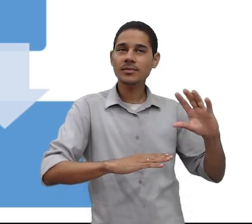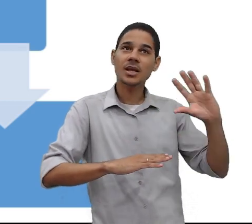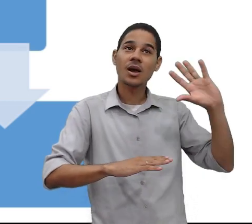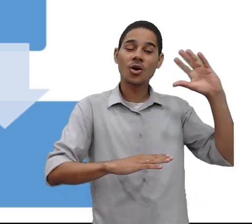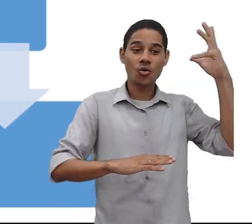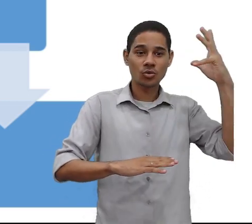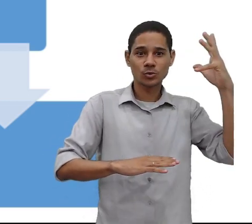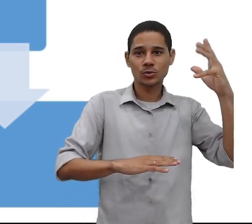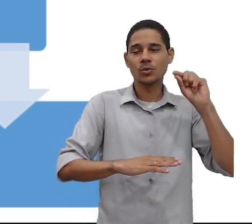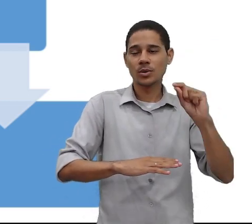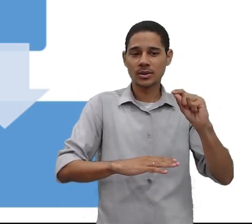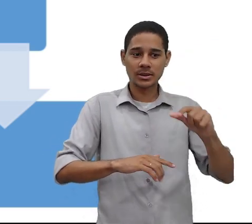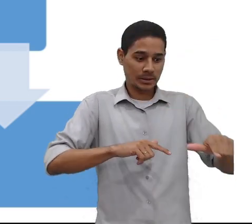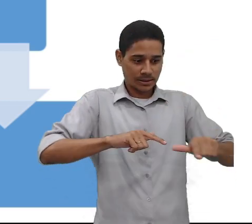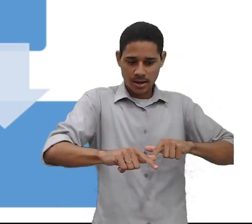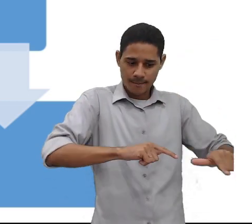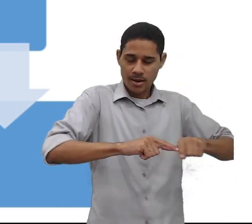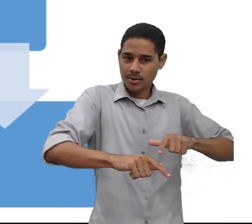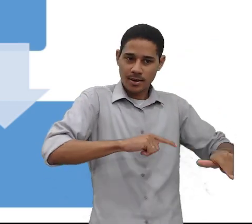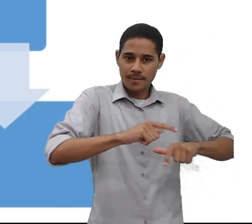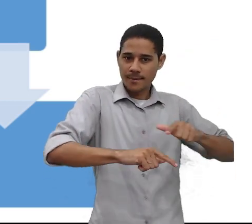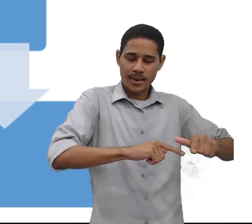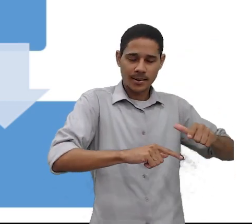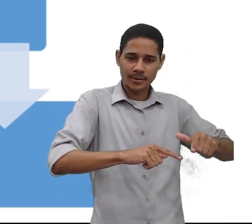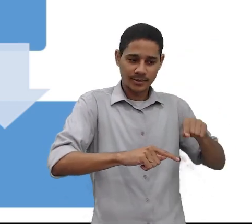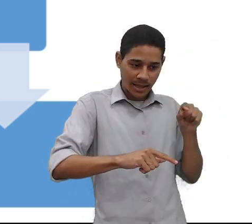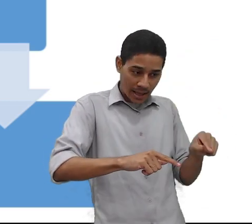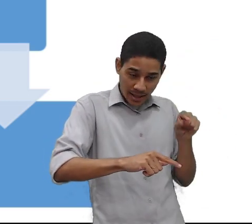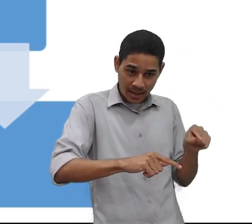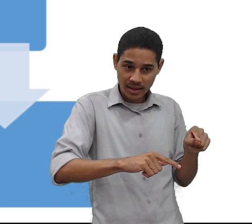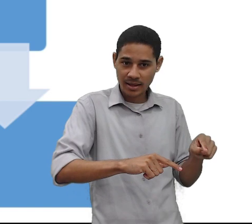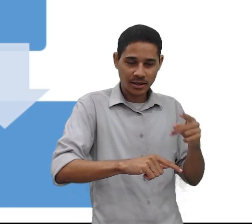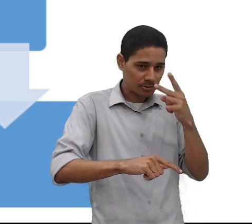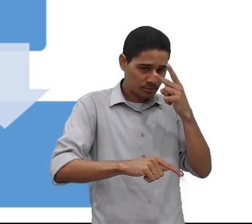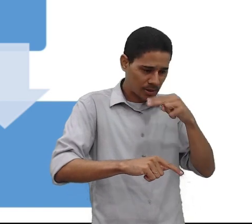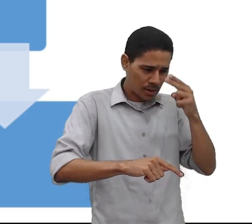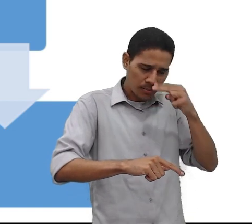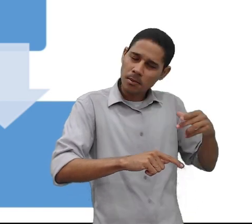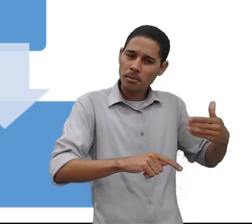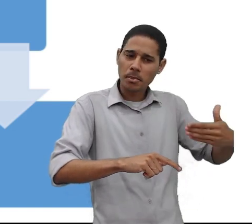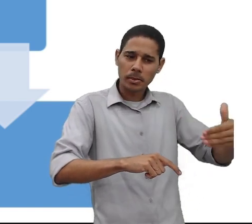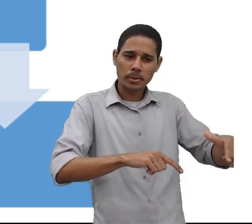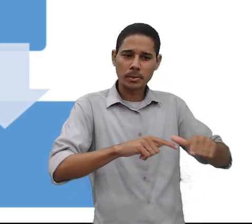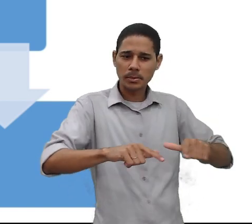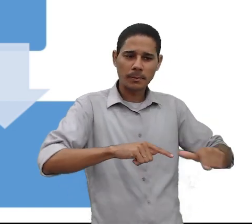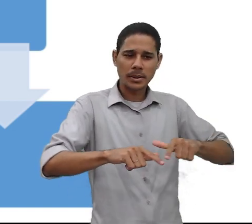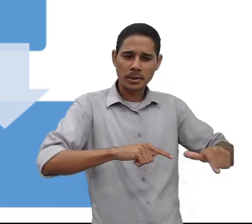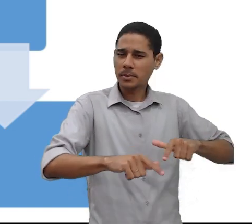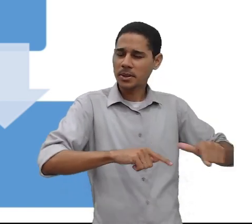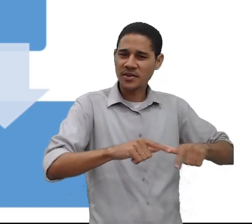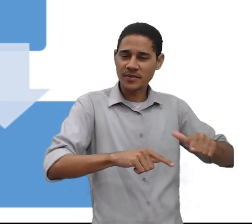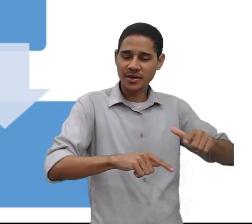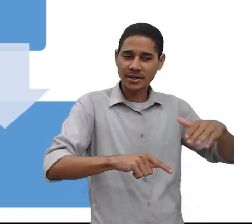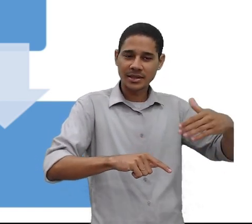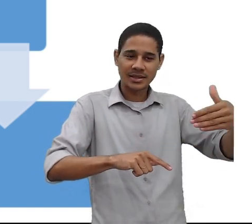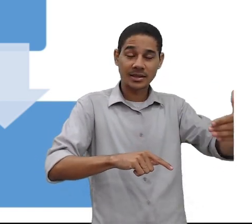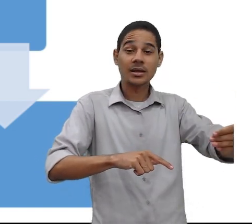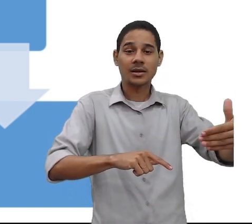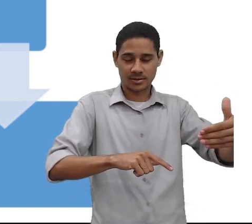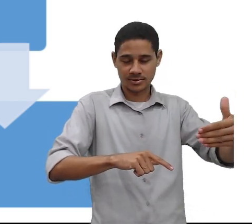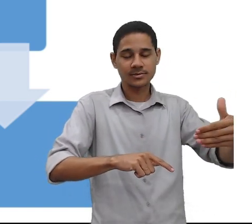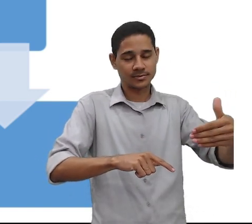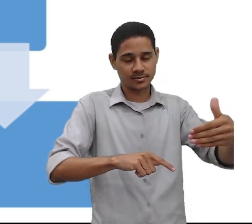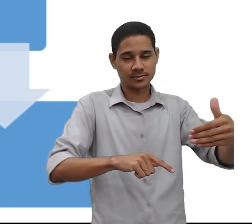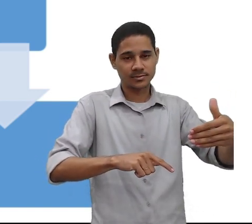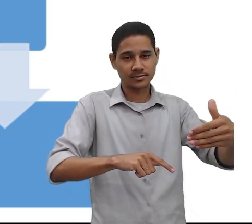desencadeada pelo exercício do trabalho peculiar a determinada atividade e constante da respectiva